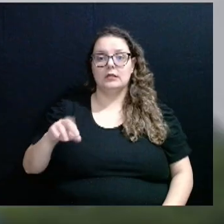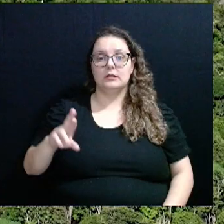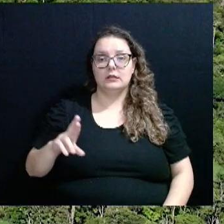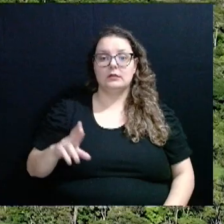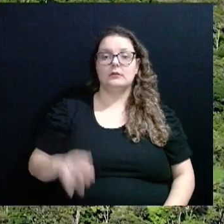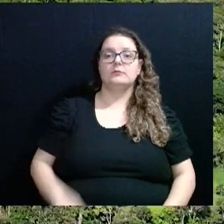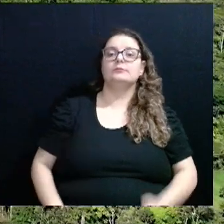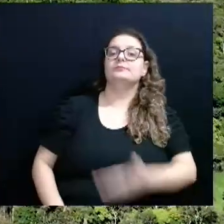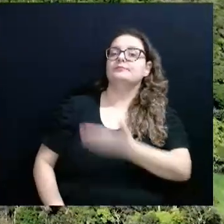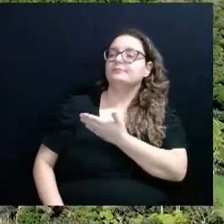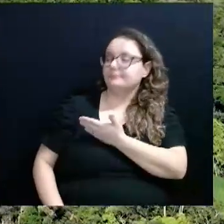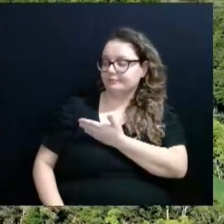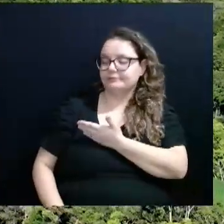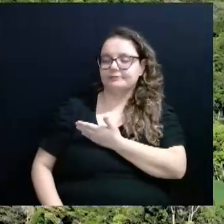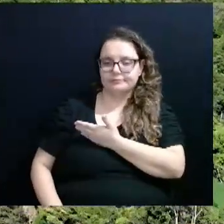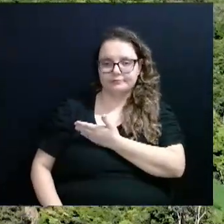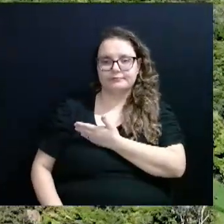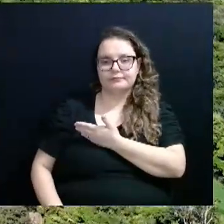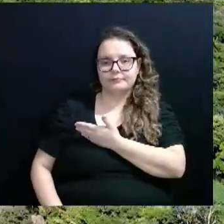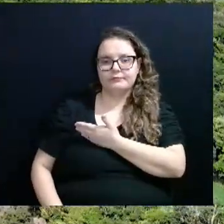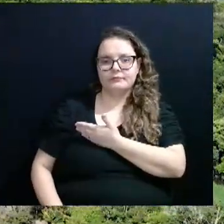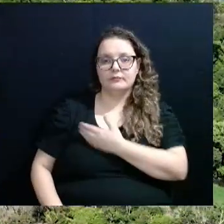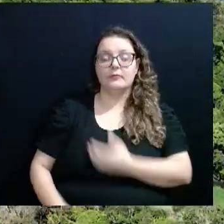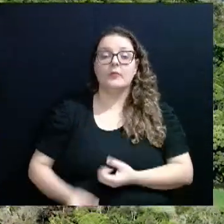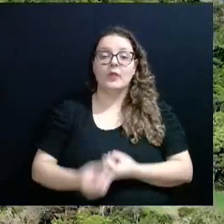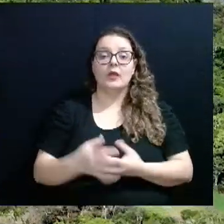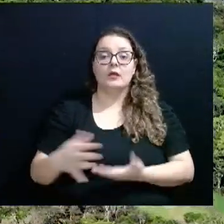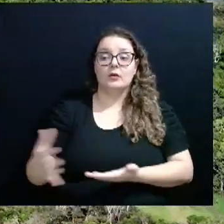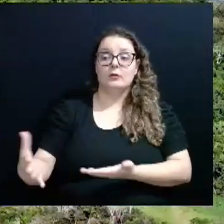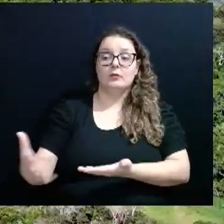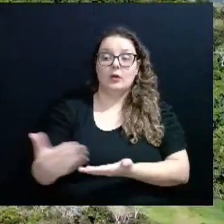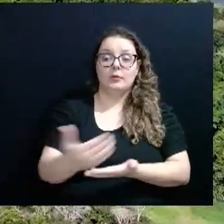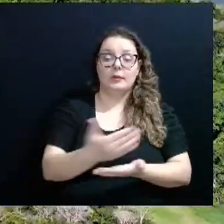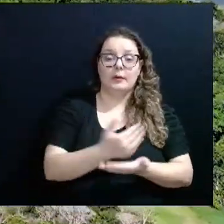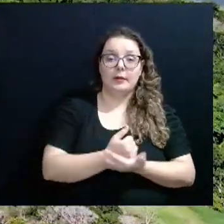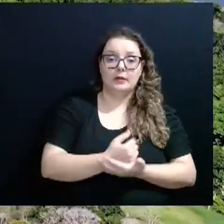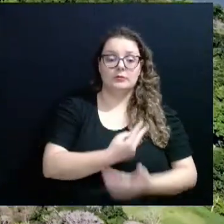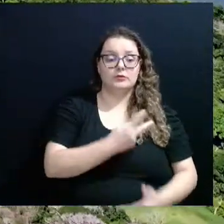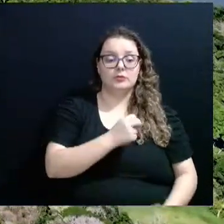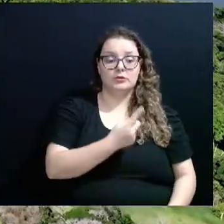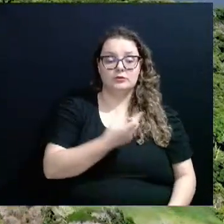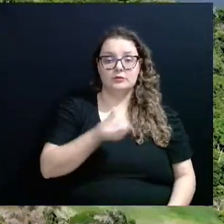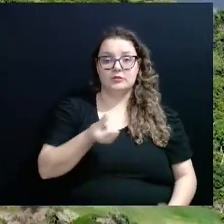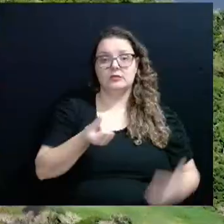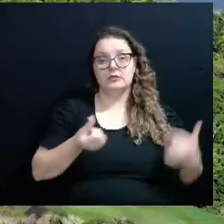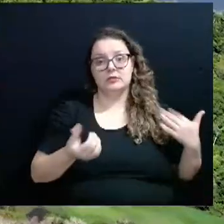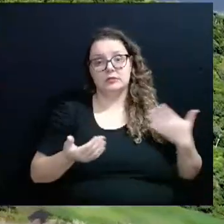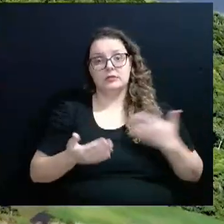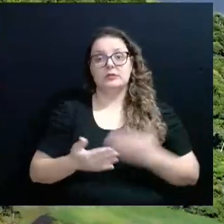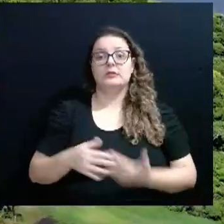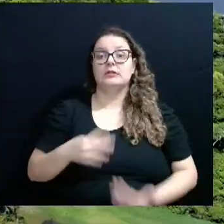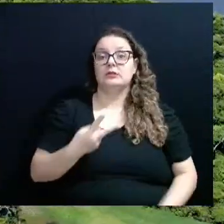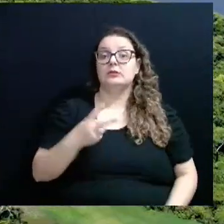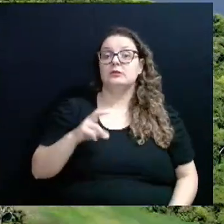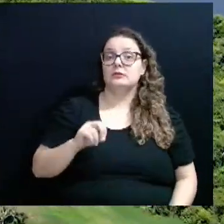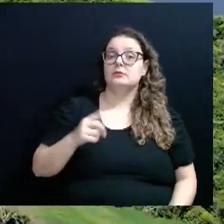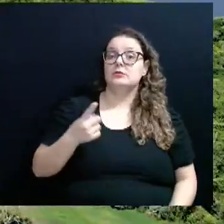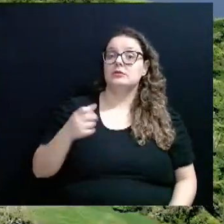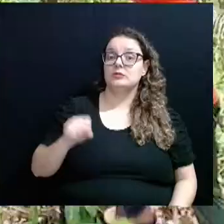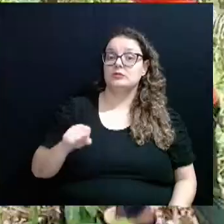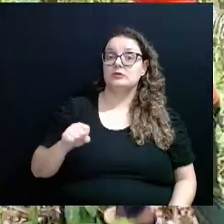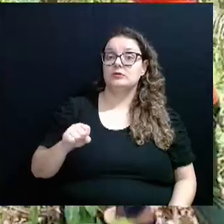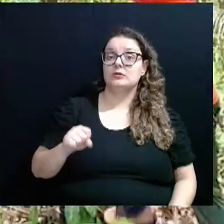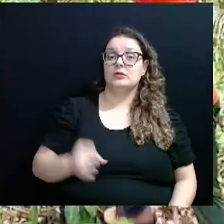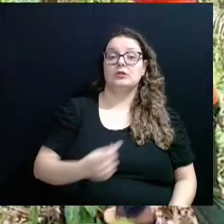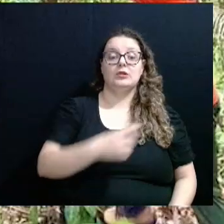Ranking. Os dados foram coletados entre 2016 e 2018 em 900 áreas da